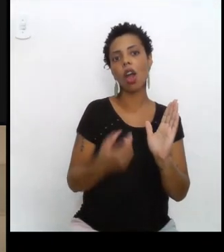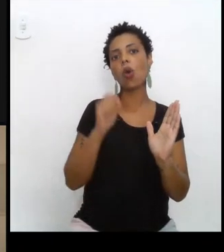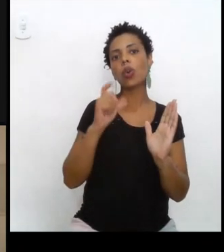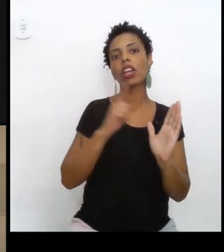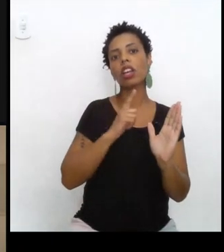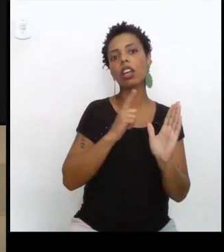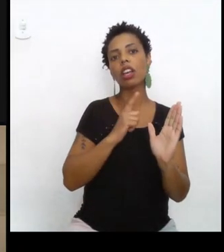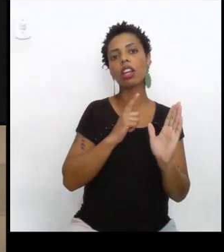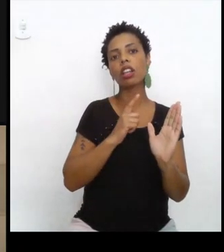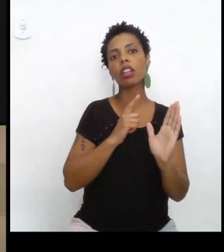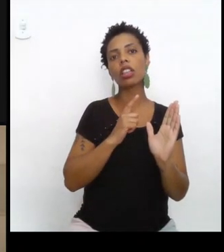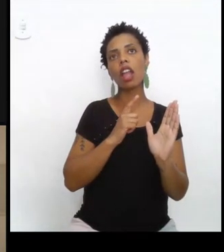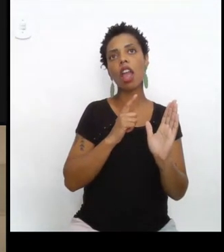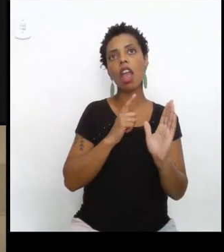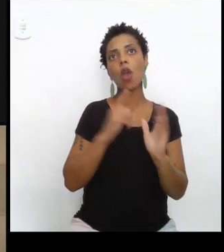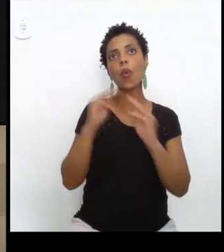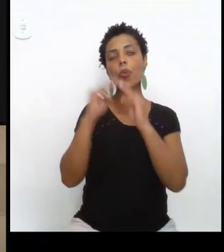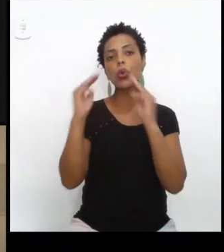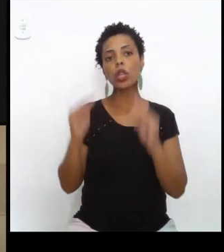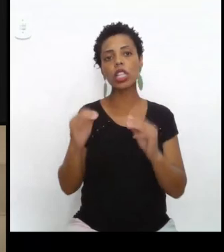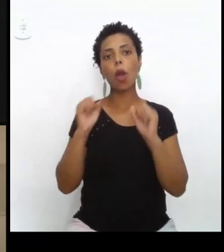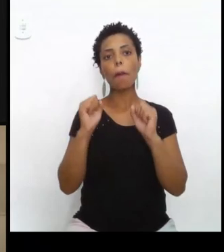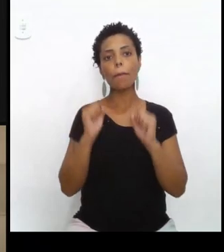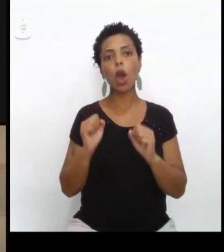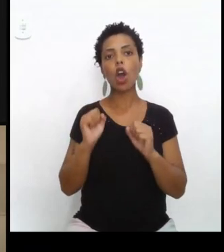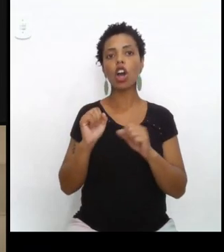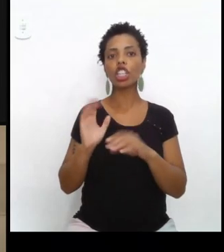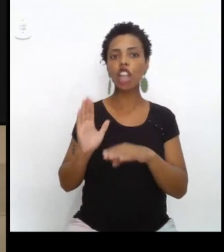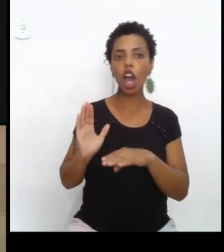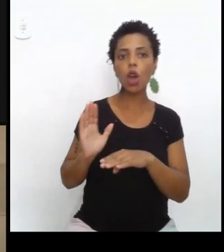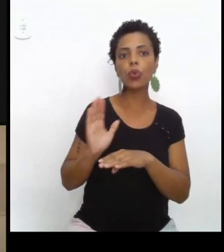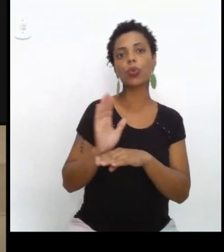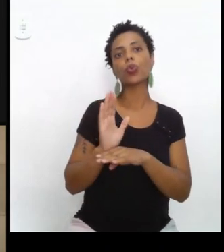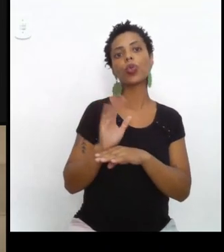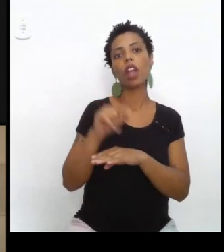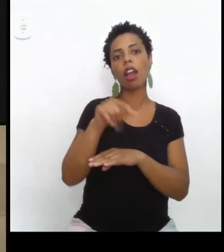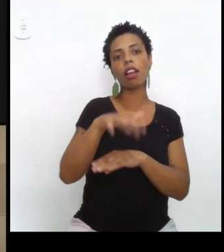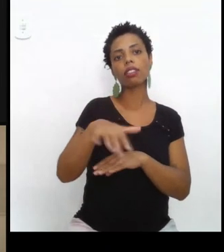limites do museu dentro do seu da sua visão do seu trabalho